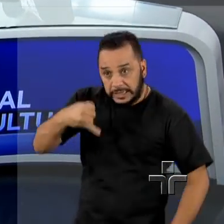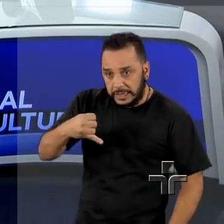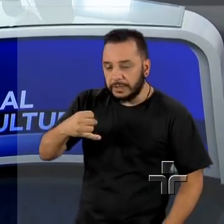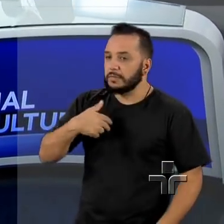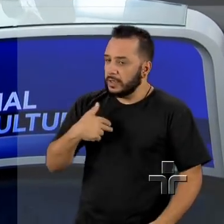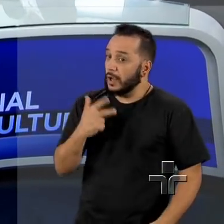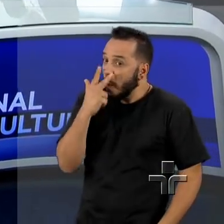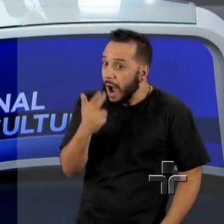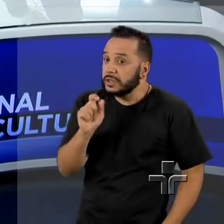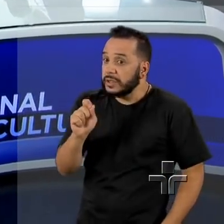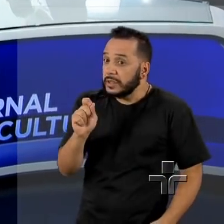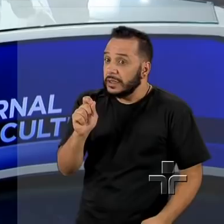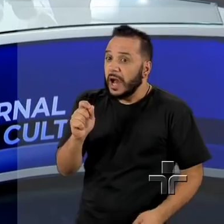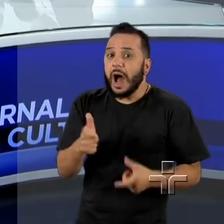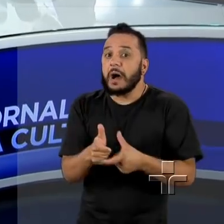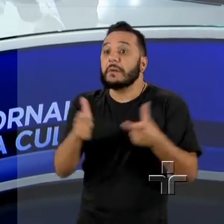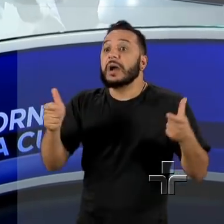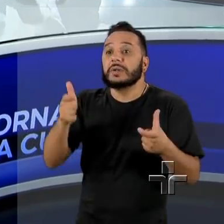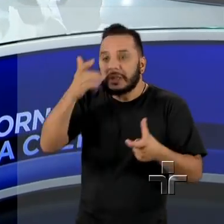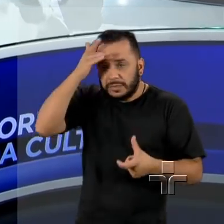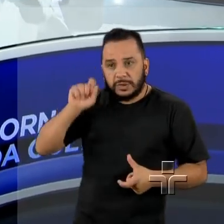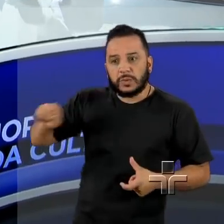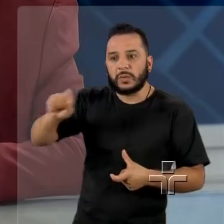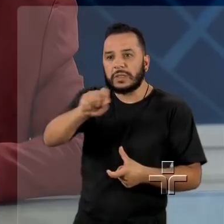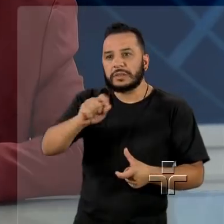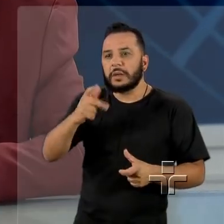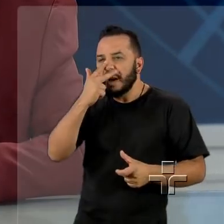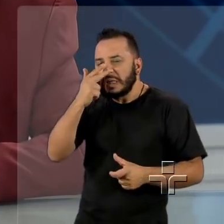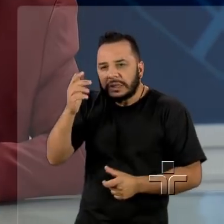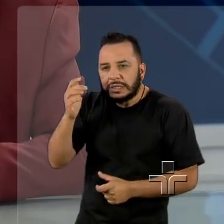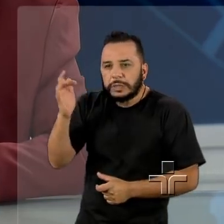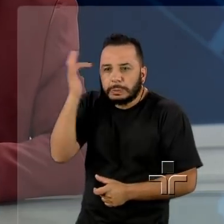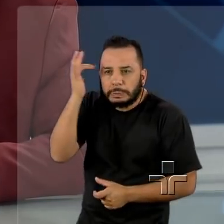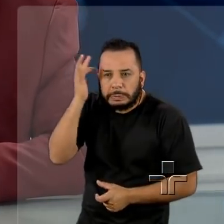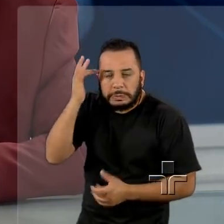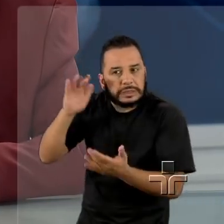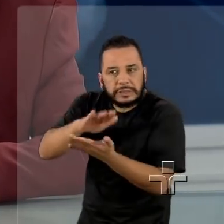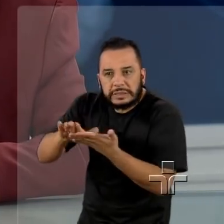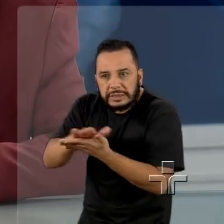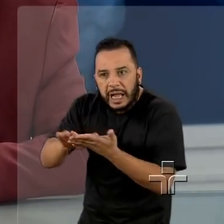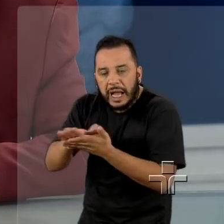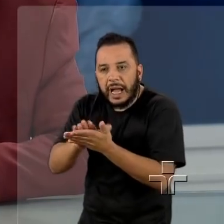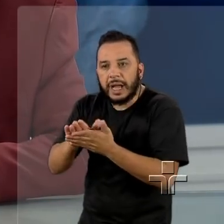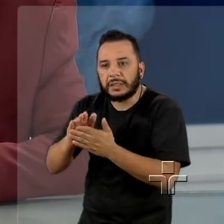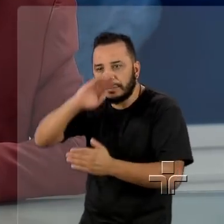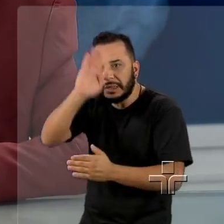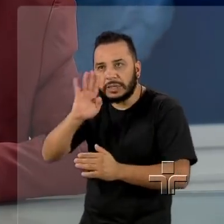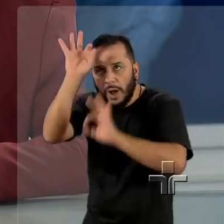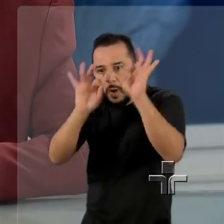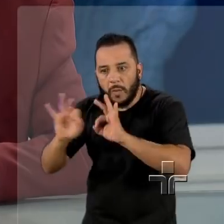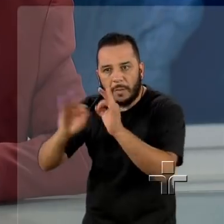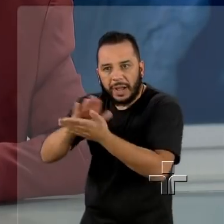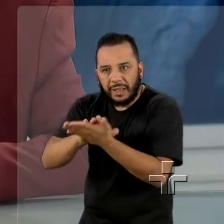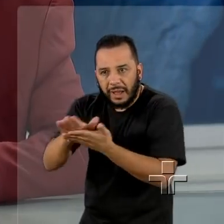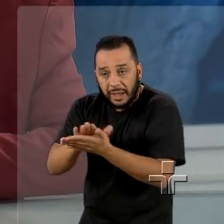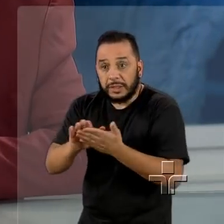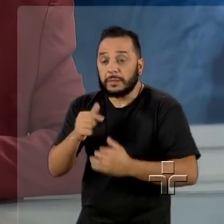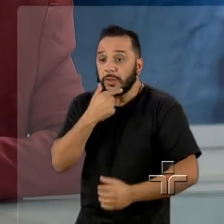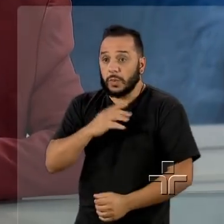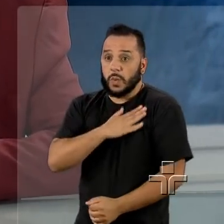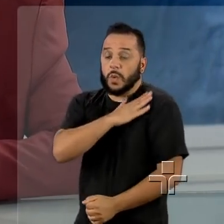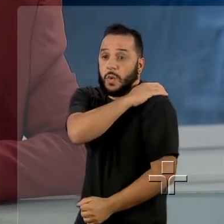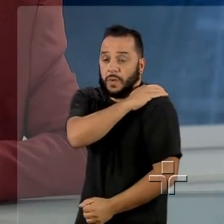algumas pessoas por conta do que aconteceu. Só que a gente tem que lembrar o seguinte, a gente vê outro contexto geopolítico. A ditadura no Brasil